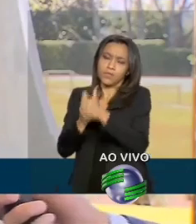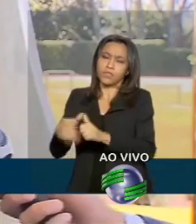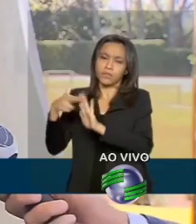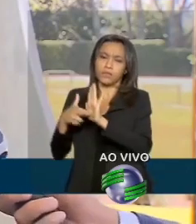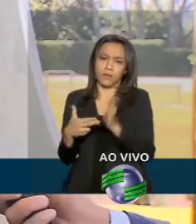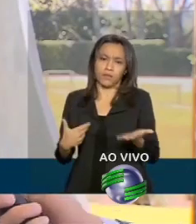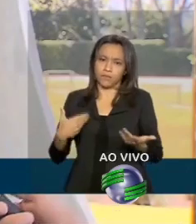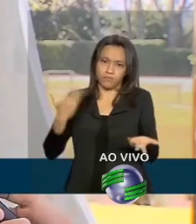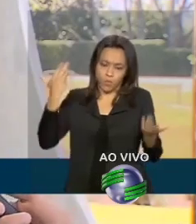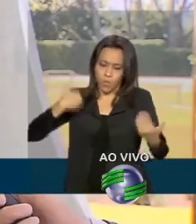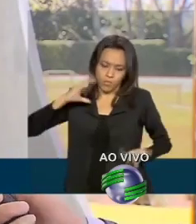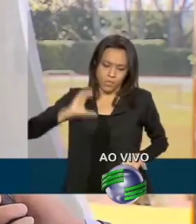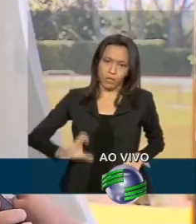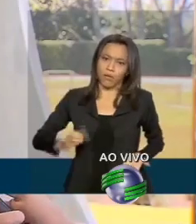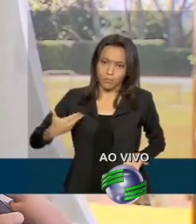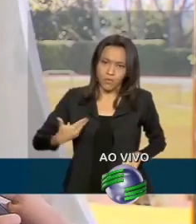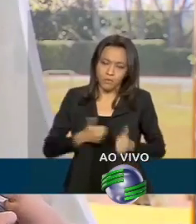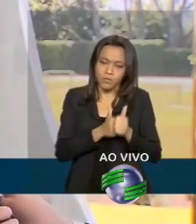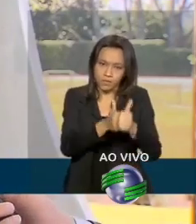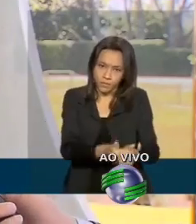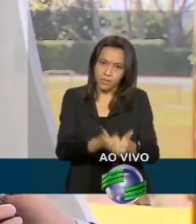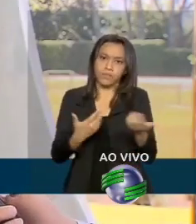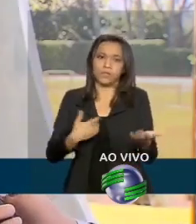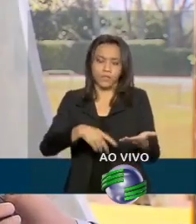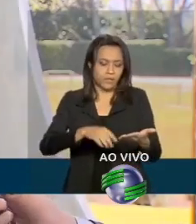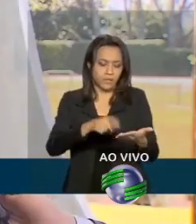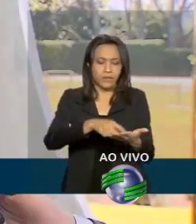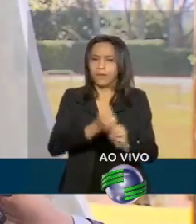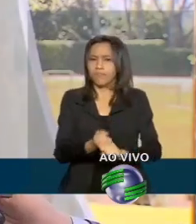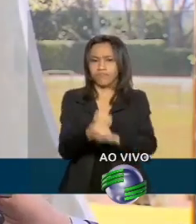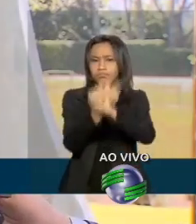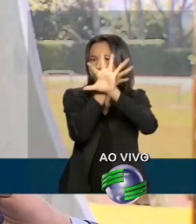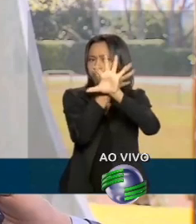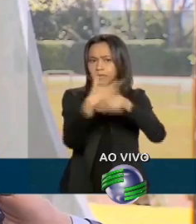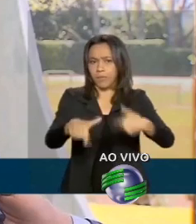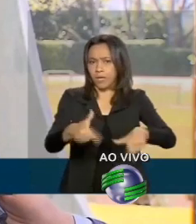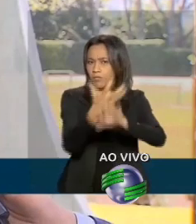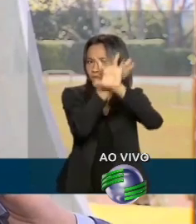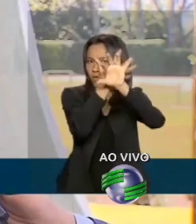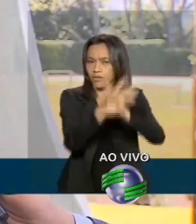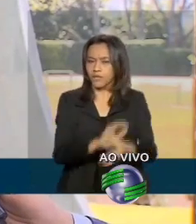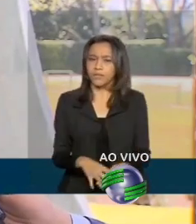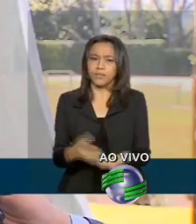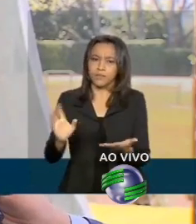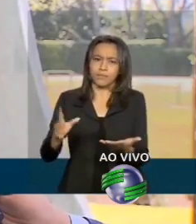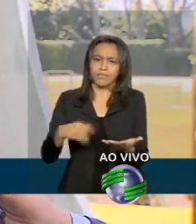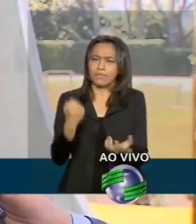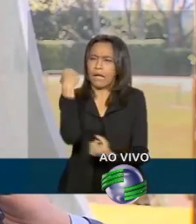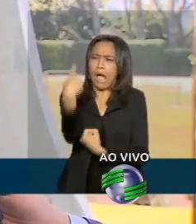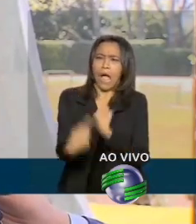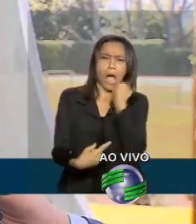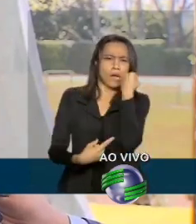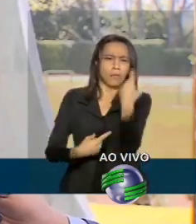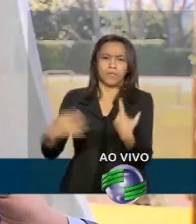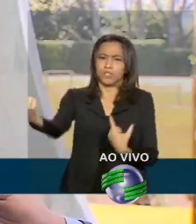tá? Vou continuar seguindo o protocolo, trabalho despachando por videoconferência e raramente recebendo uma outra